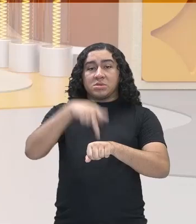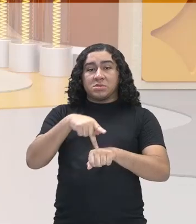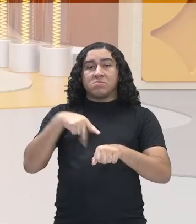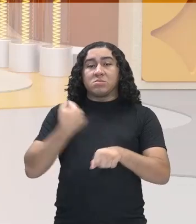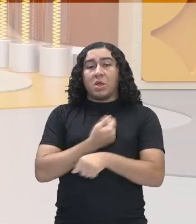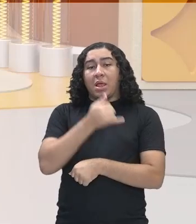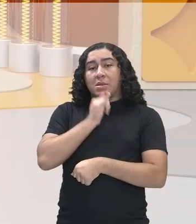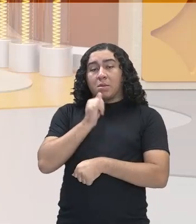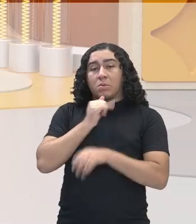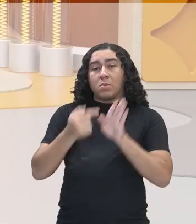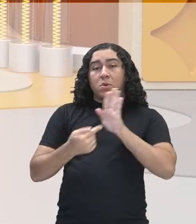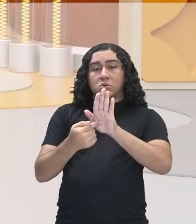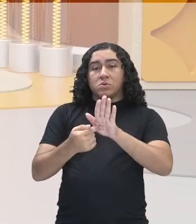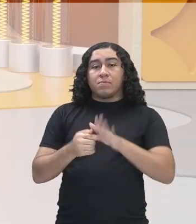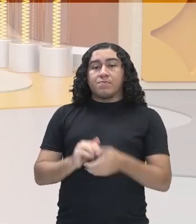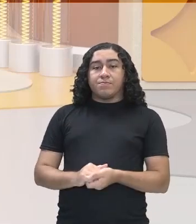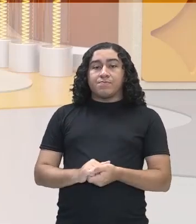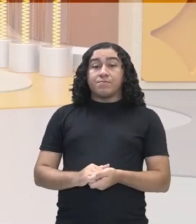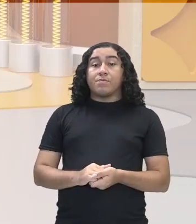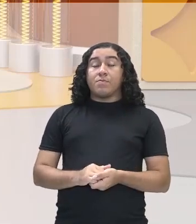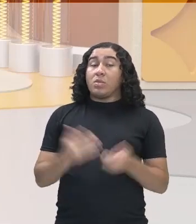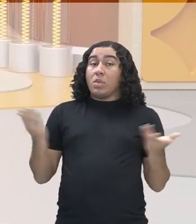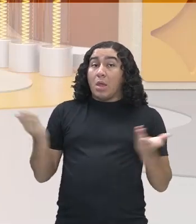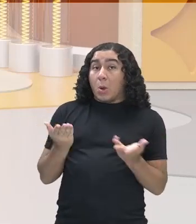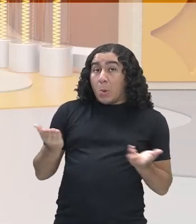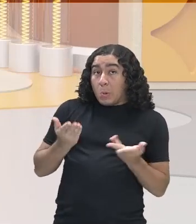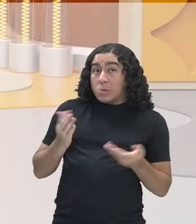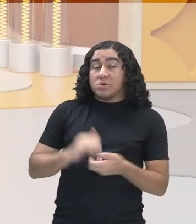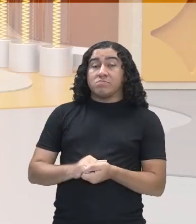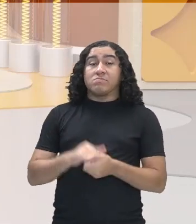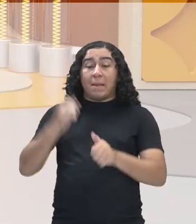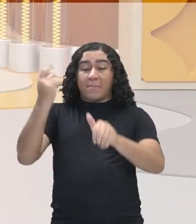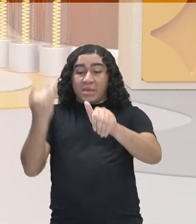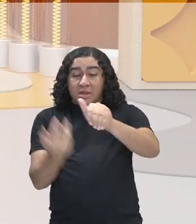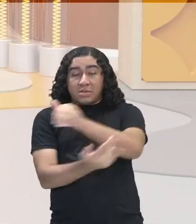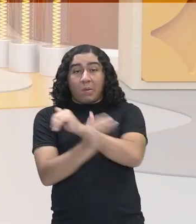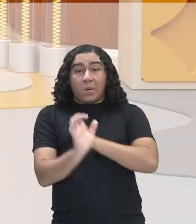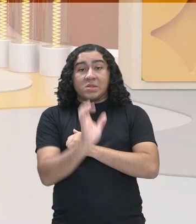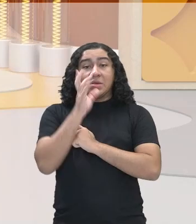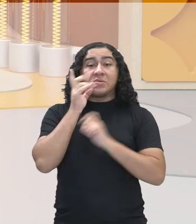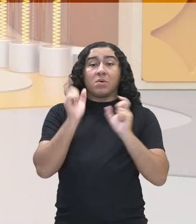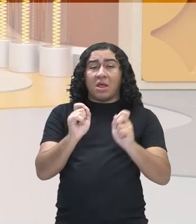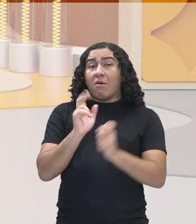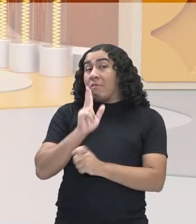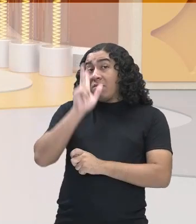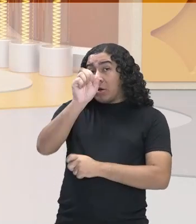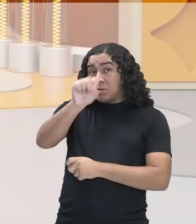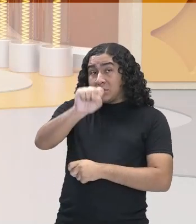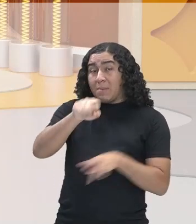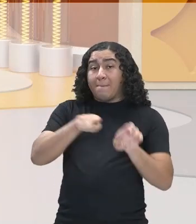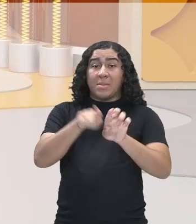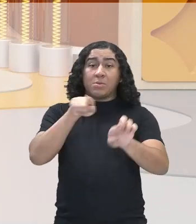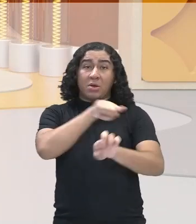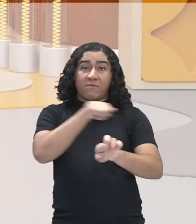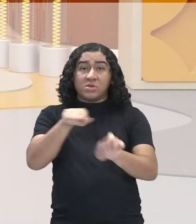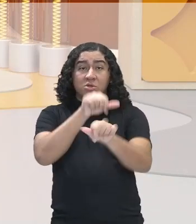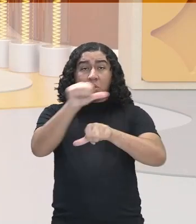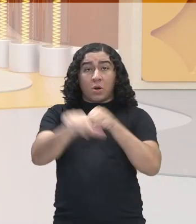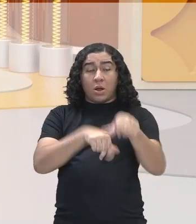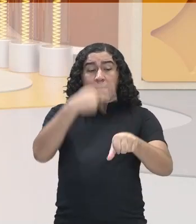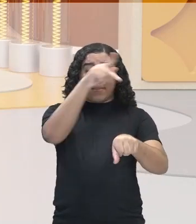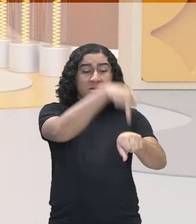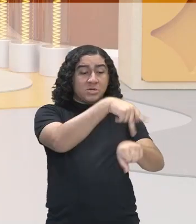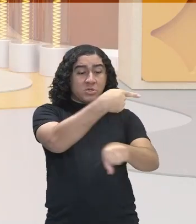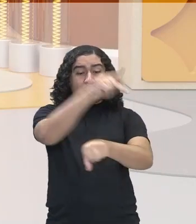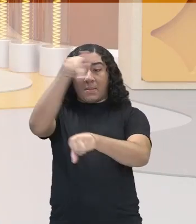alguns exemplos daqui a pouco. Hoje em dia, as migrações elas acontecem de maneira muito intensa, claro, mas para você mudar de um país para